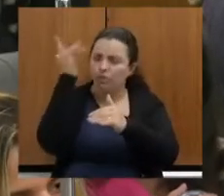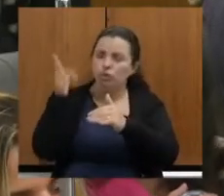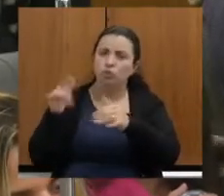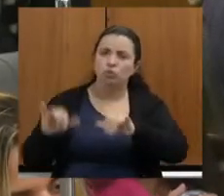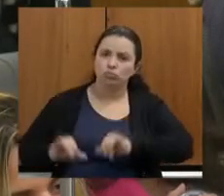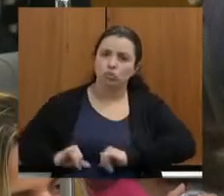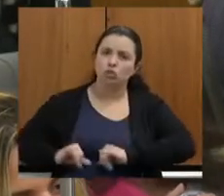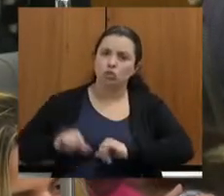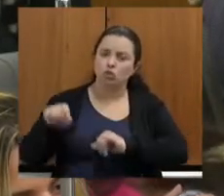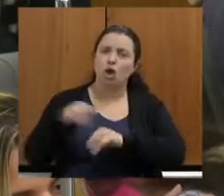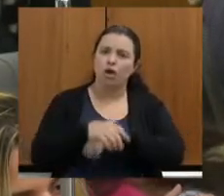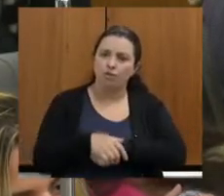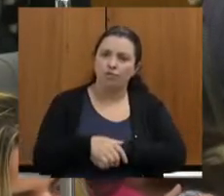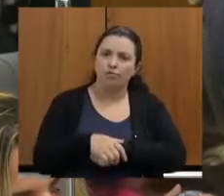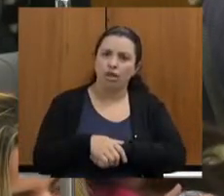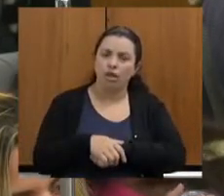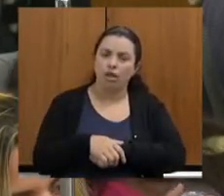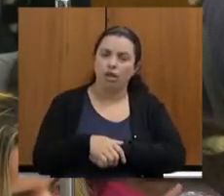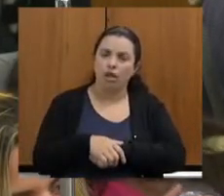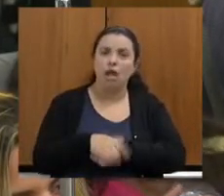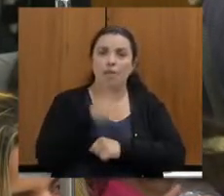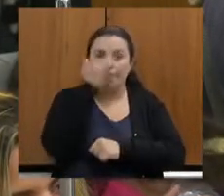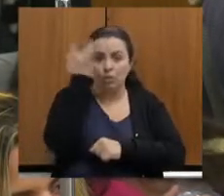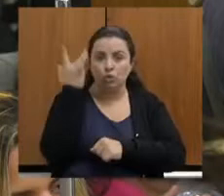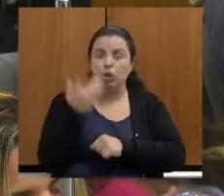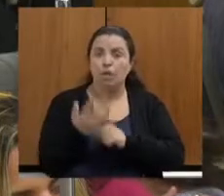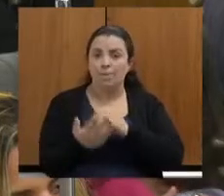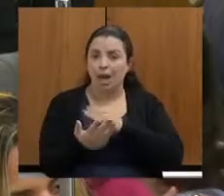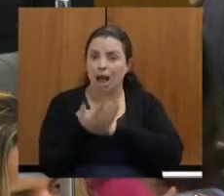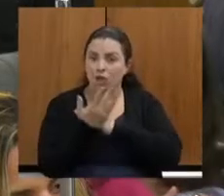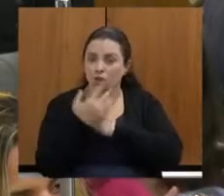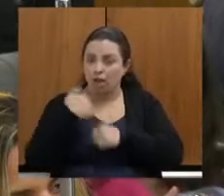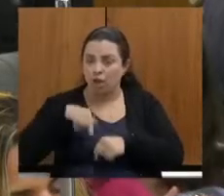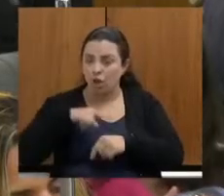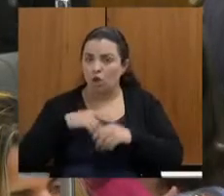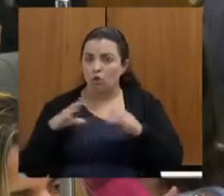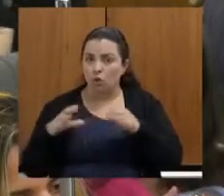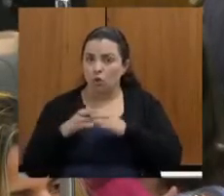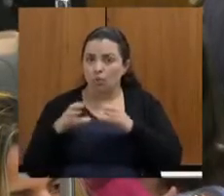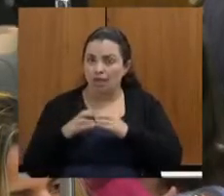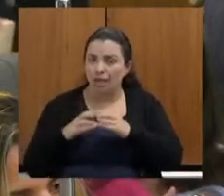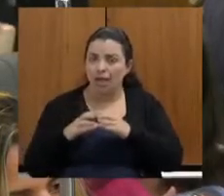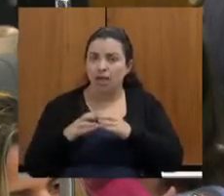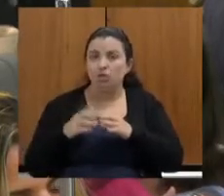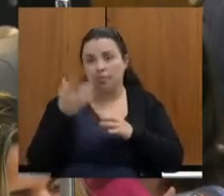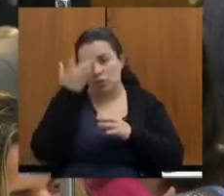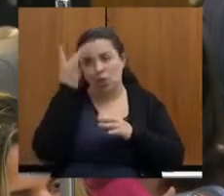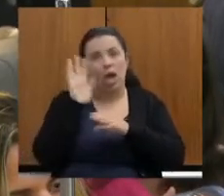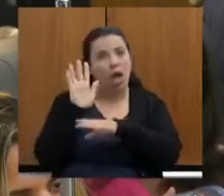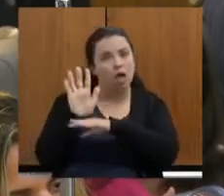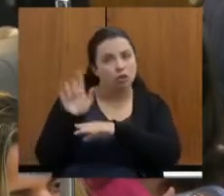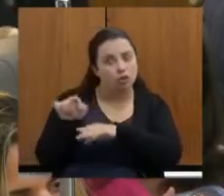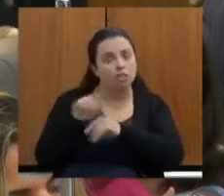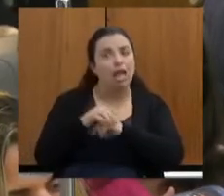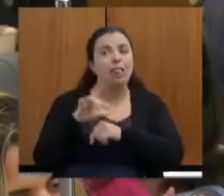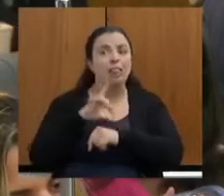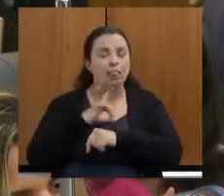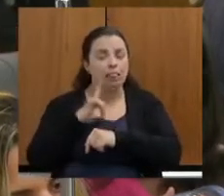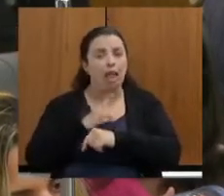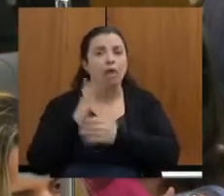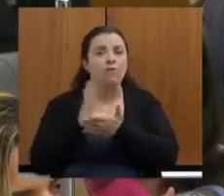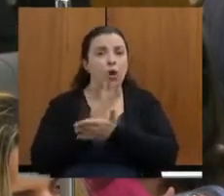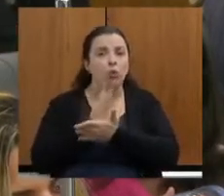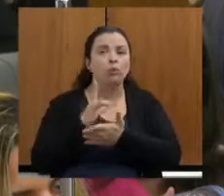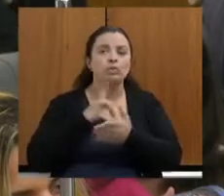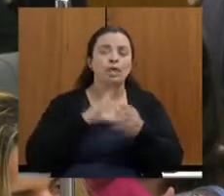é isso porque pessoas para ajudar nós na comunidade nós tivemos pessoas nós se vimos o